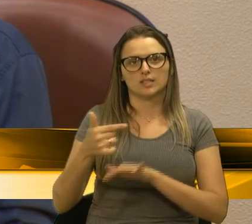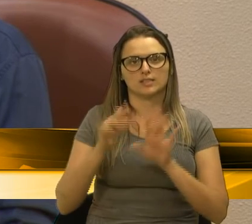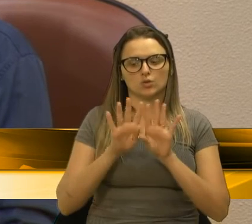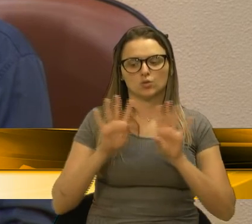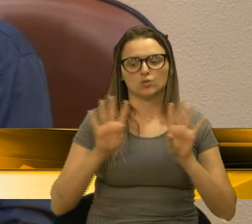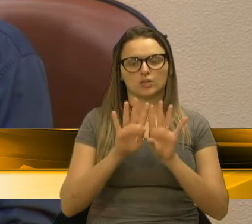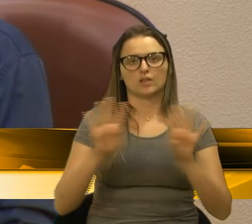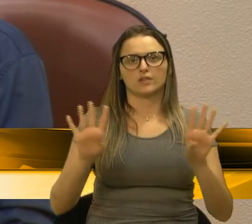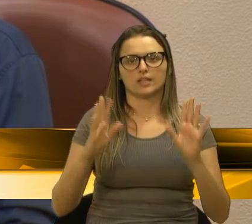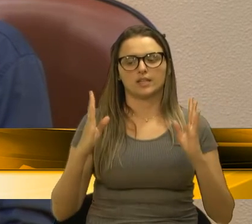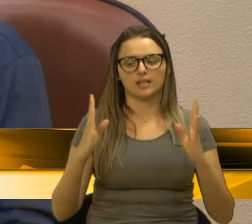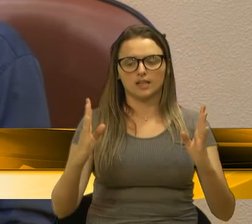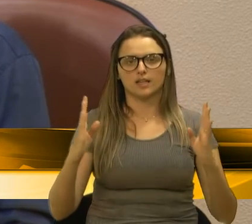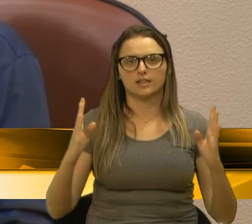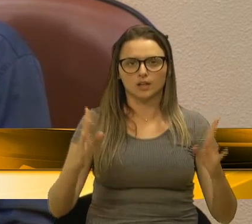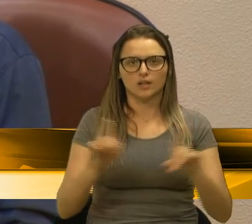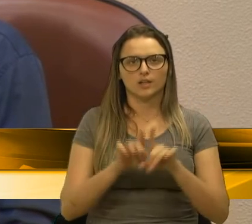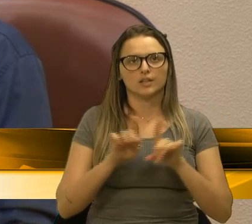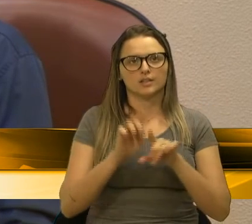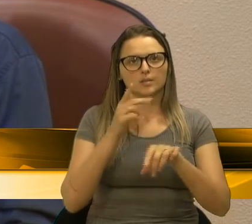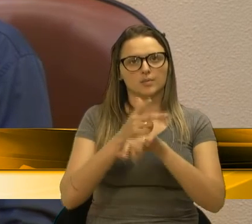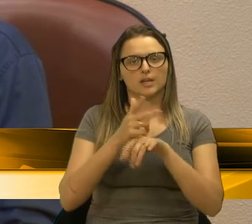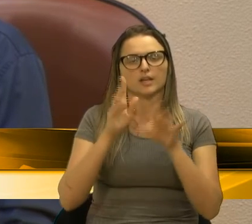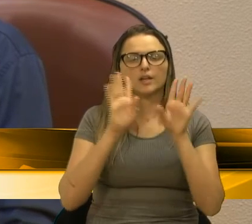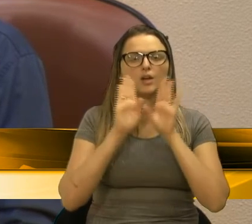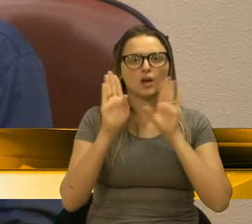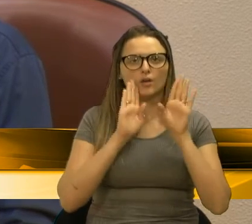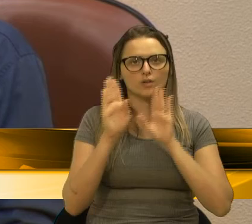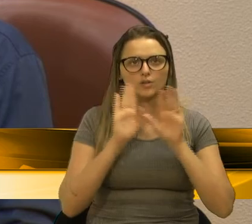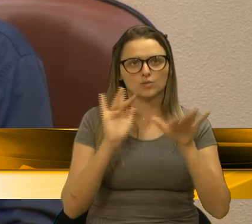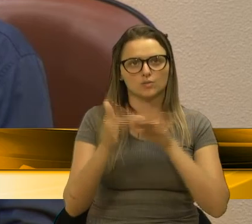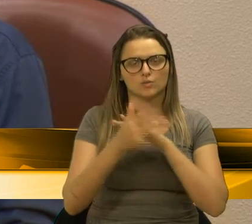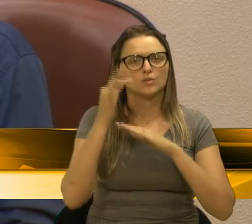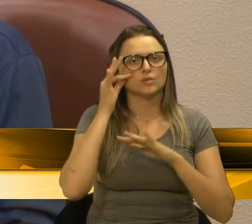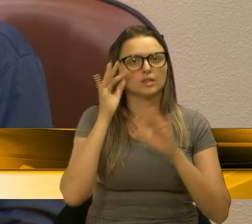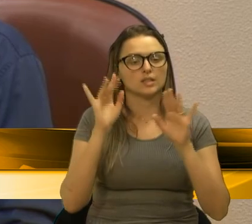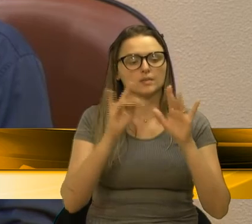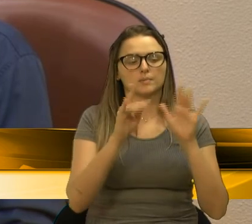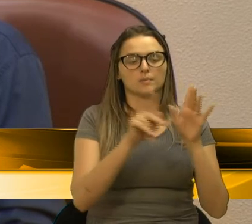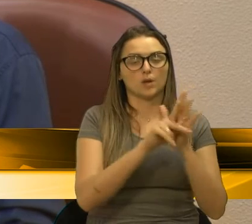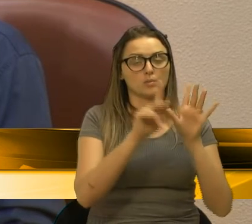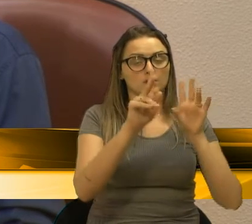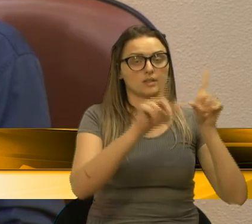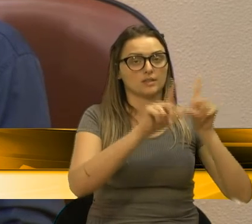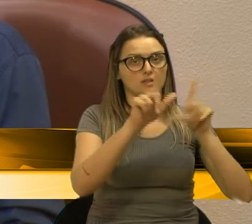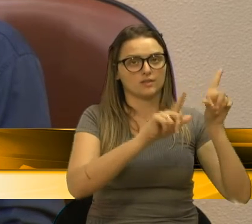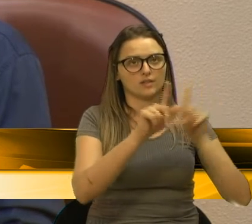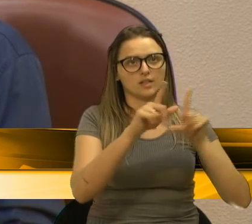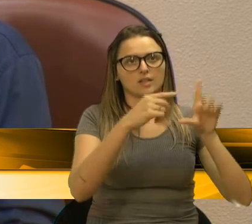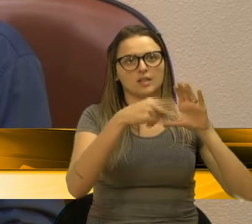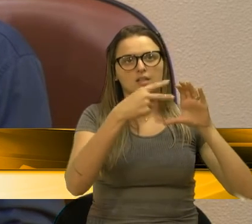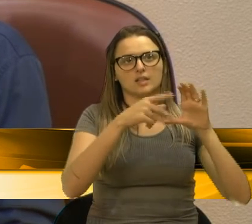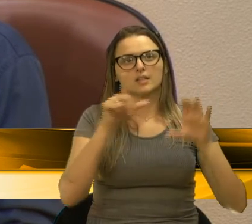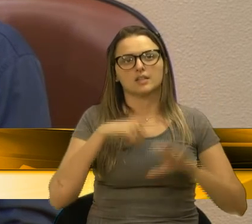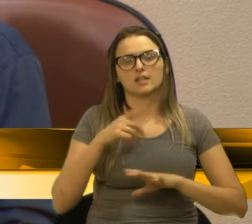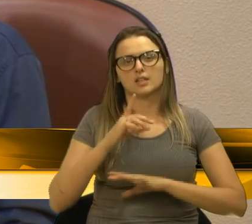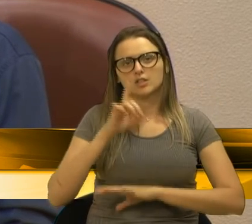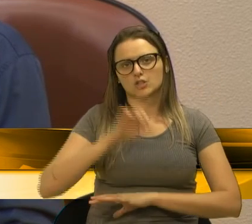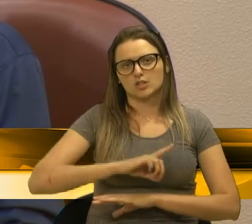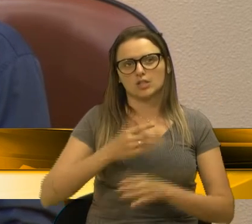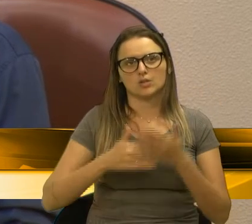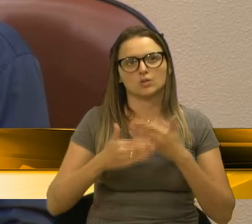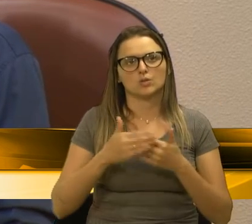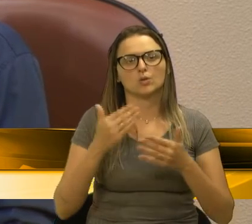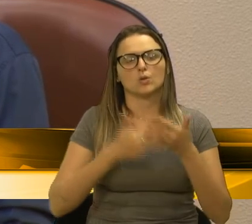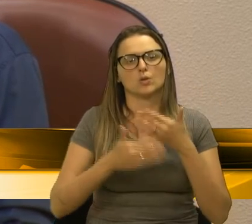de cadeiras e laterais. Estamos transmitindo ao vivo pelo Facebook institucional dessa casa, via TV Câmara, que é a detentora da geração das imagens.